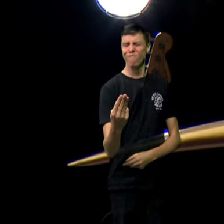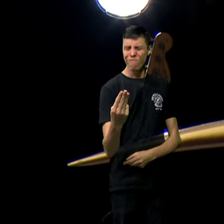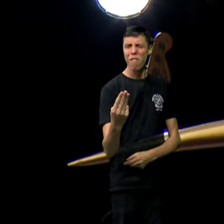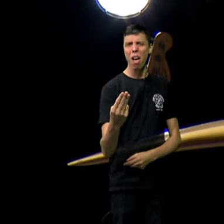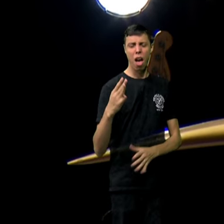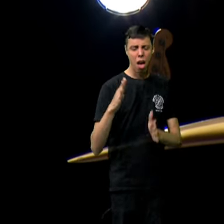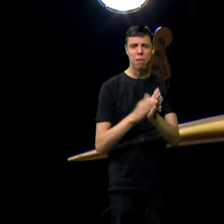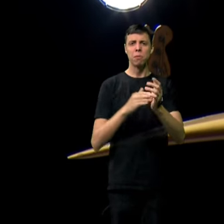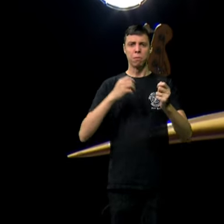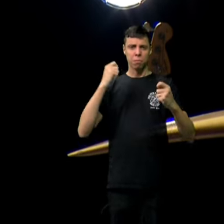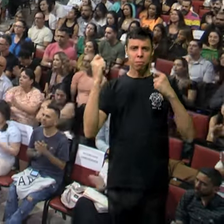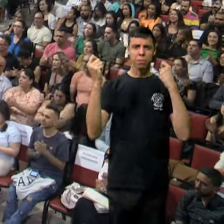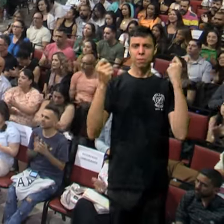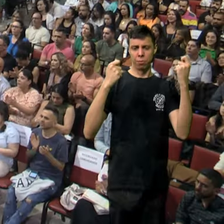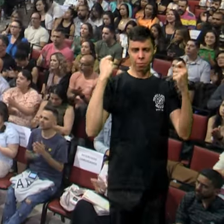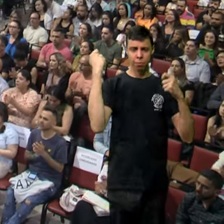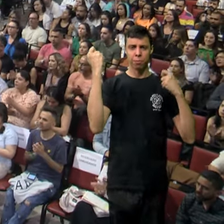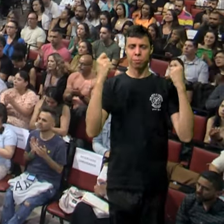Aleluia!